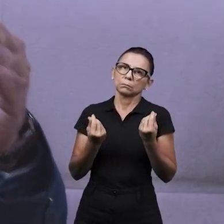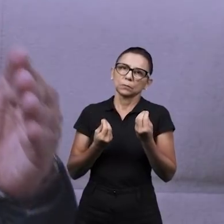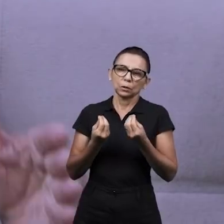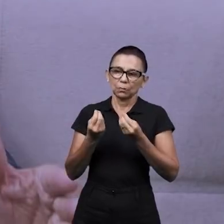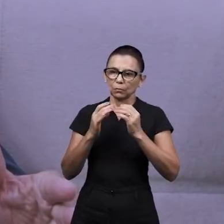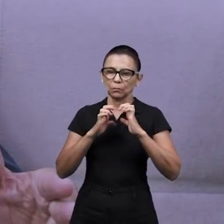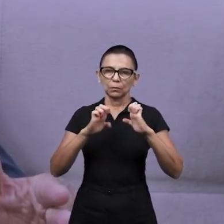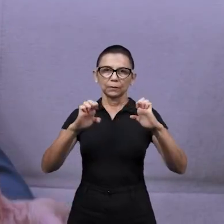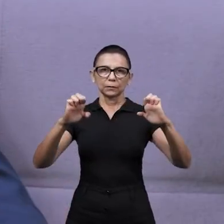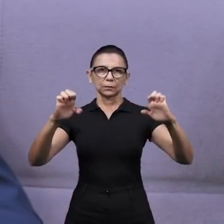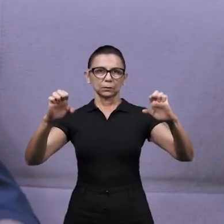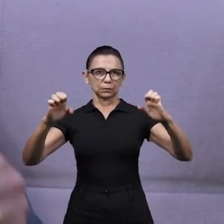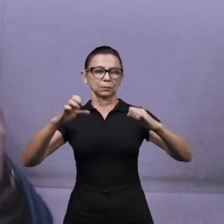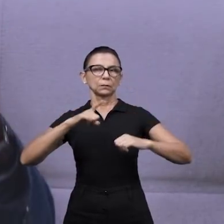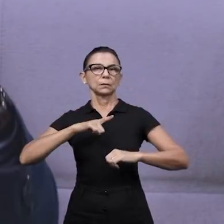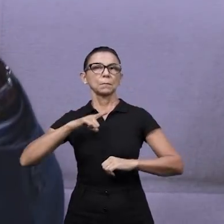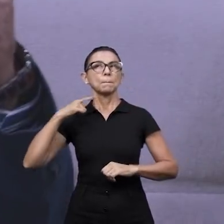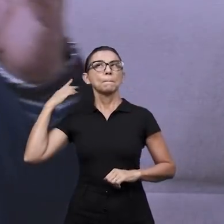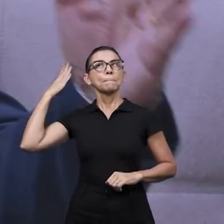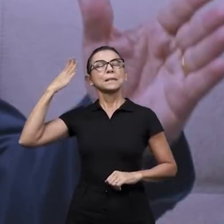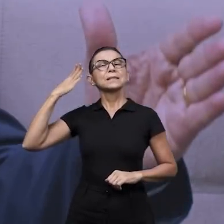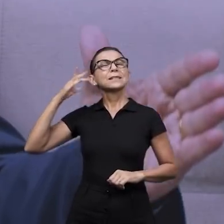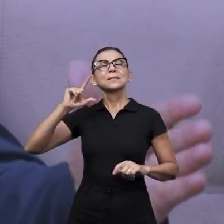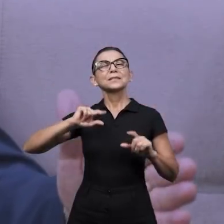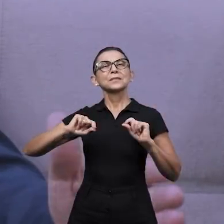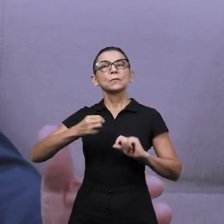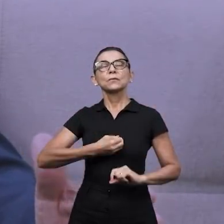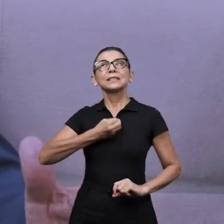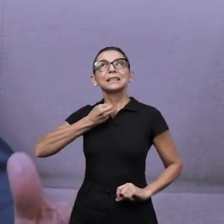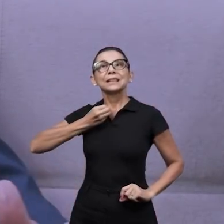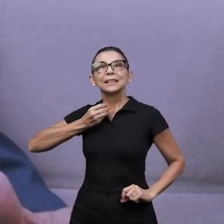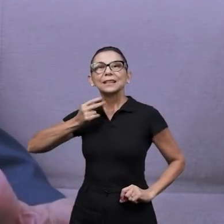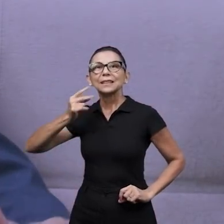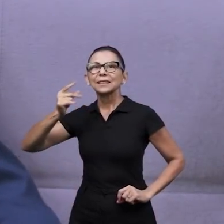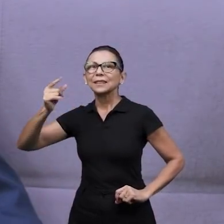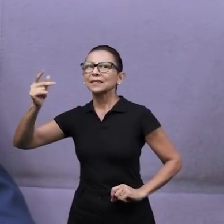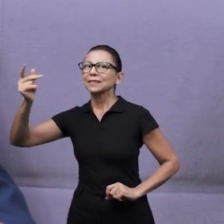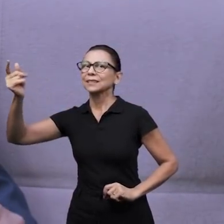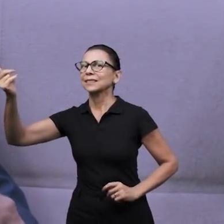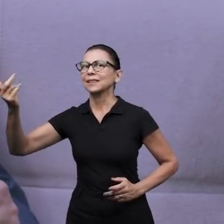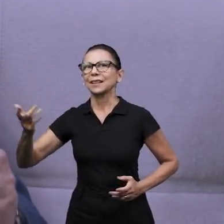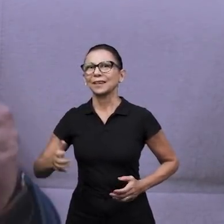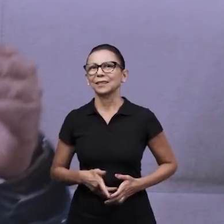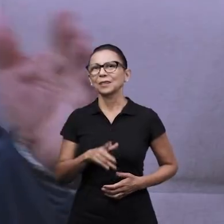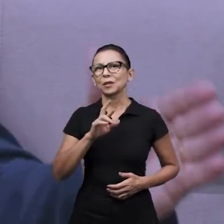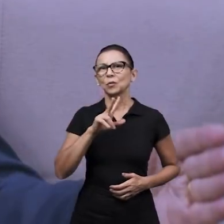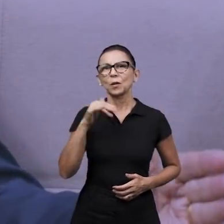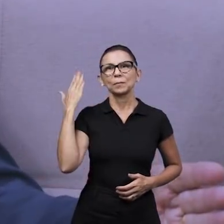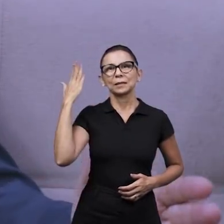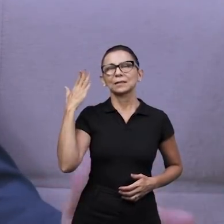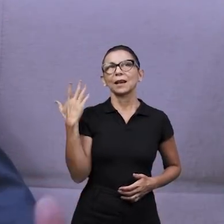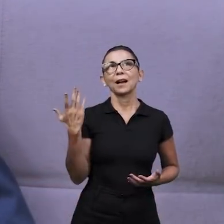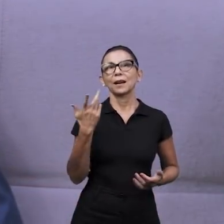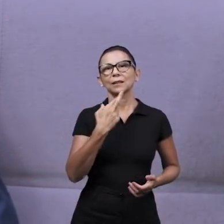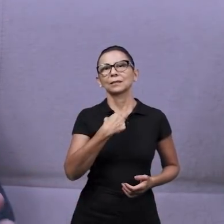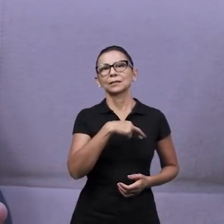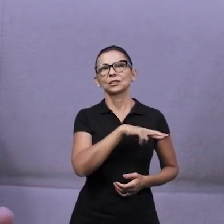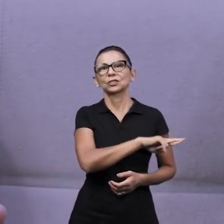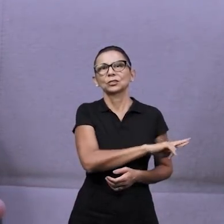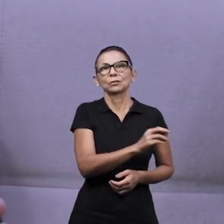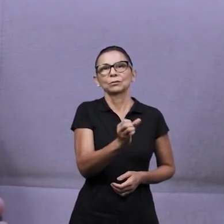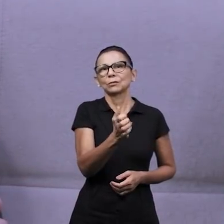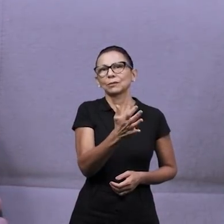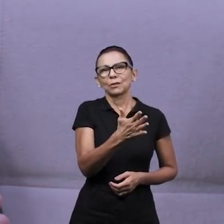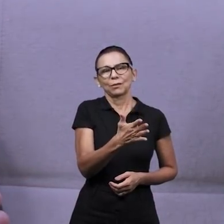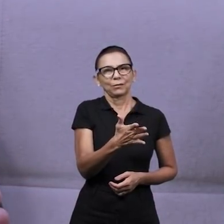a mensagem da vida eterna. Ele não traz uma mensagem de uma religião nova. Porque o